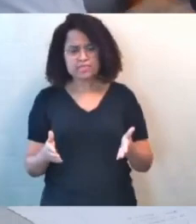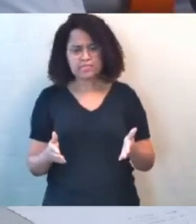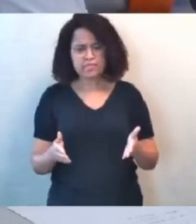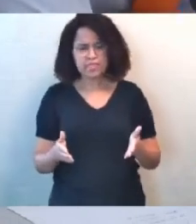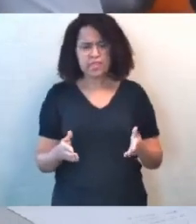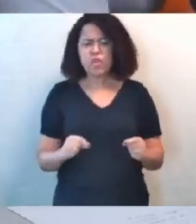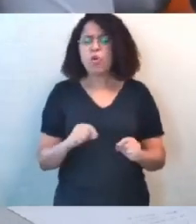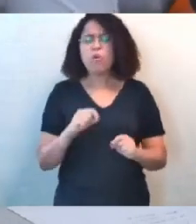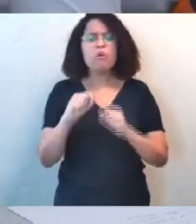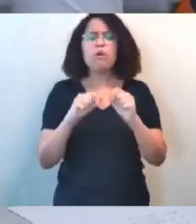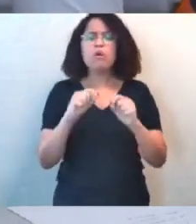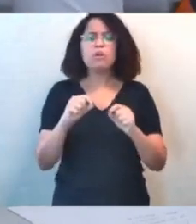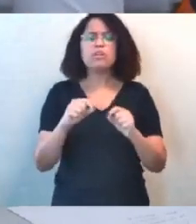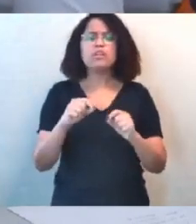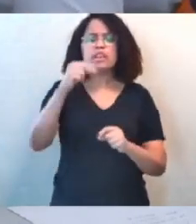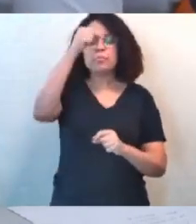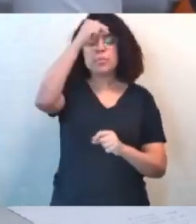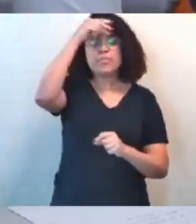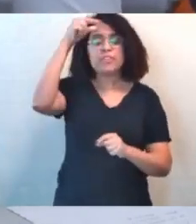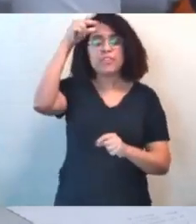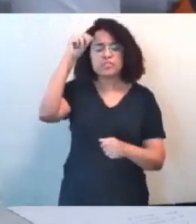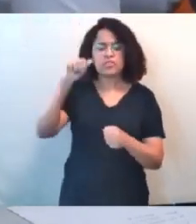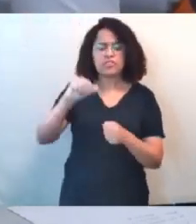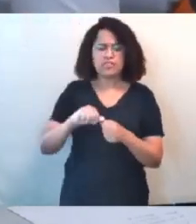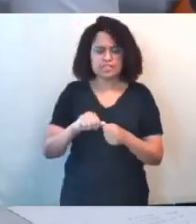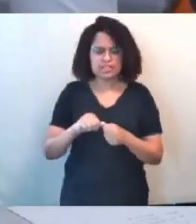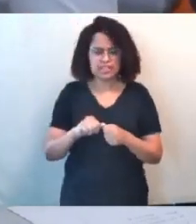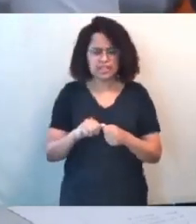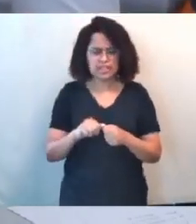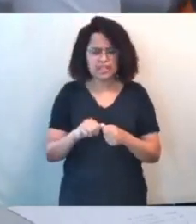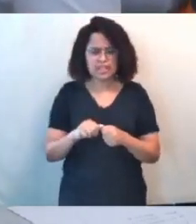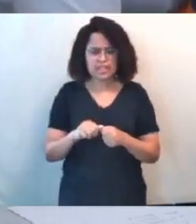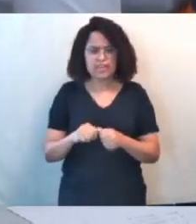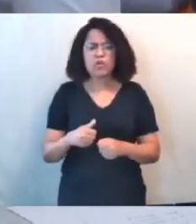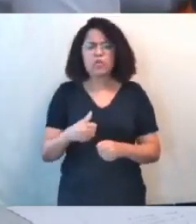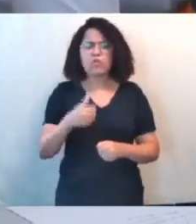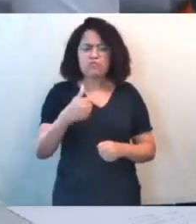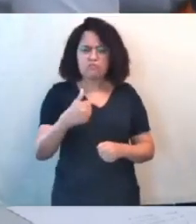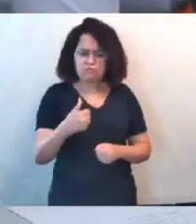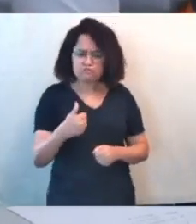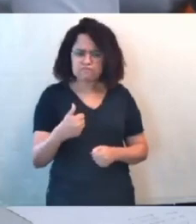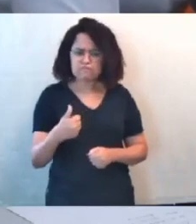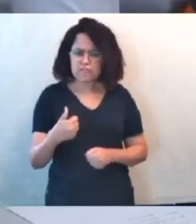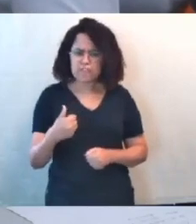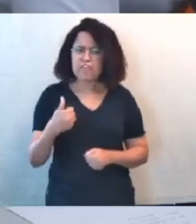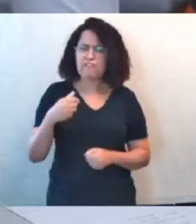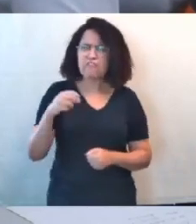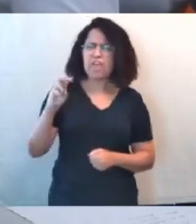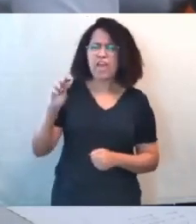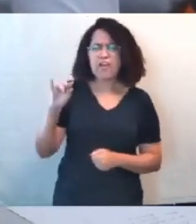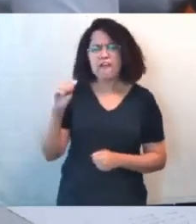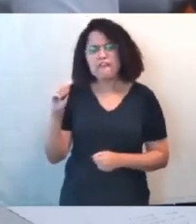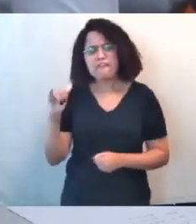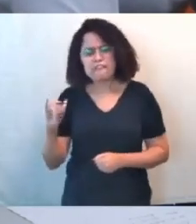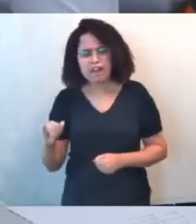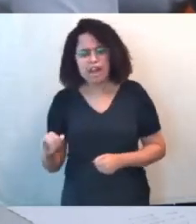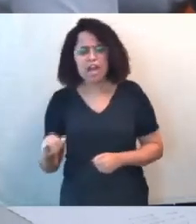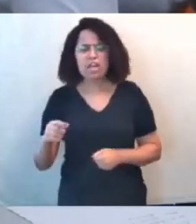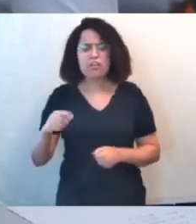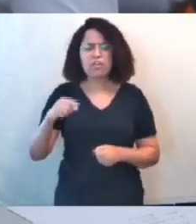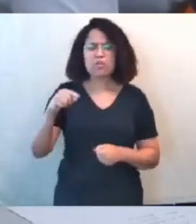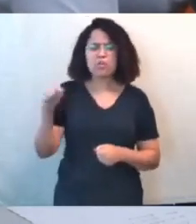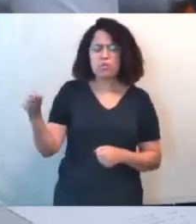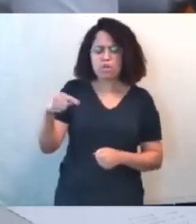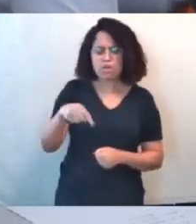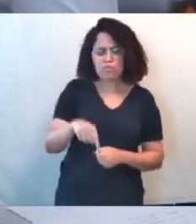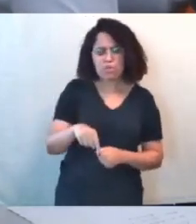colocar esses 14 ônibus para rodar? O que que está faltando? Porque a autorização não saiu, não deu anuência. Eles não estão podendo operar?